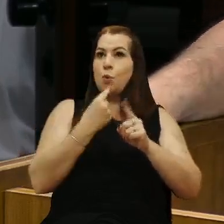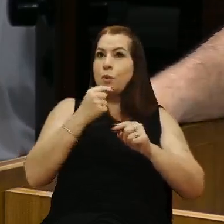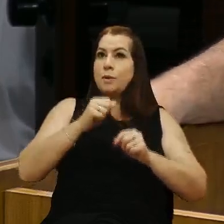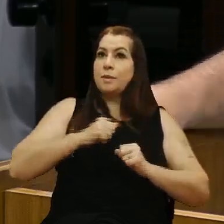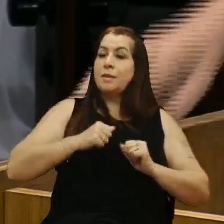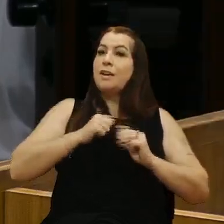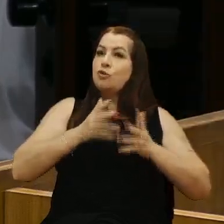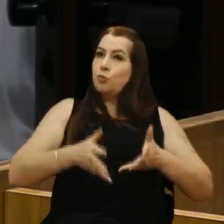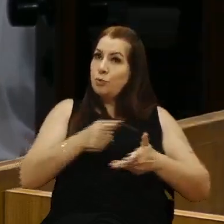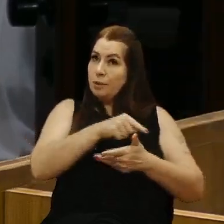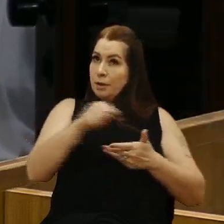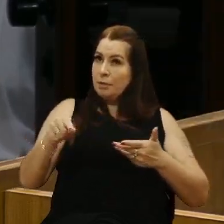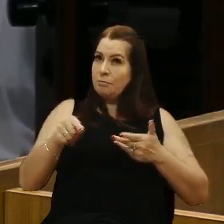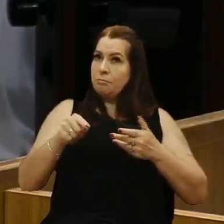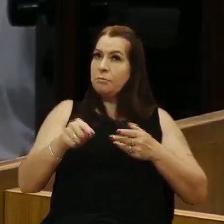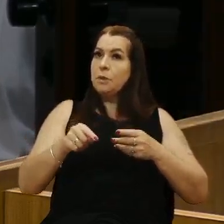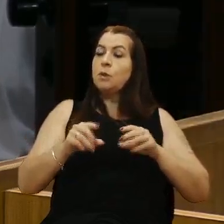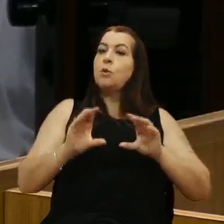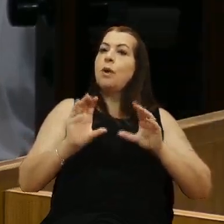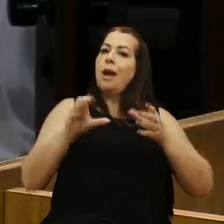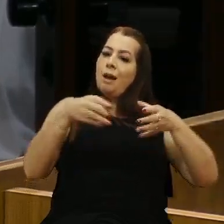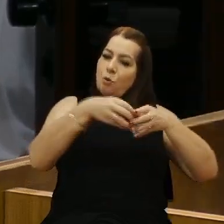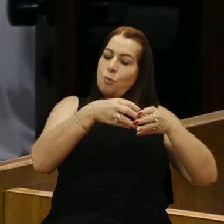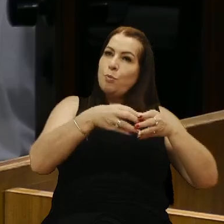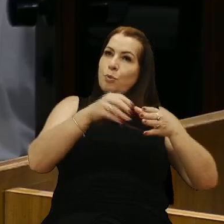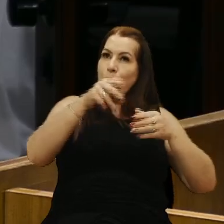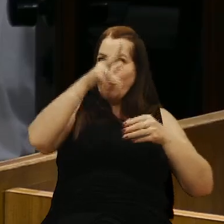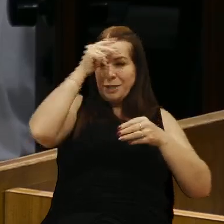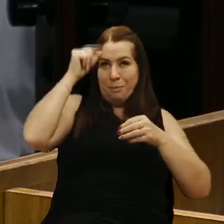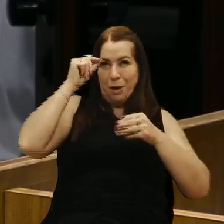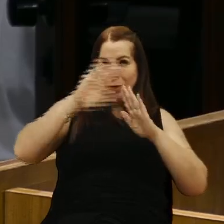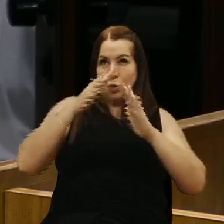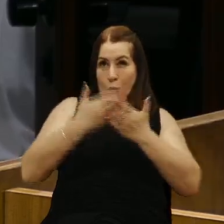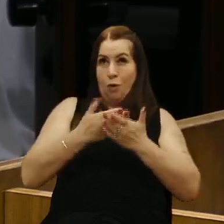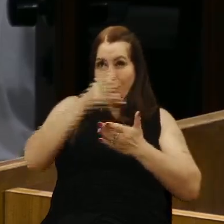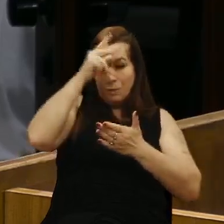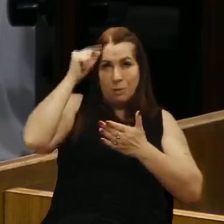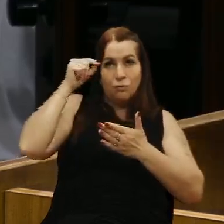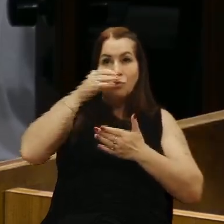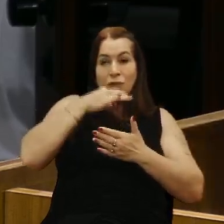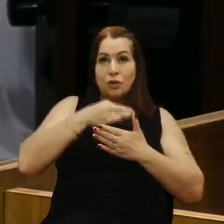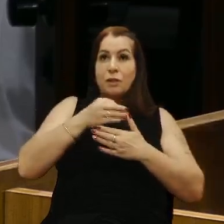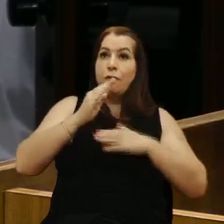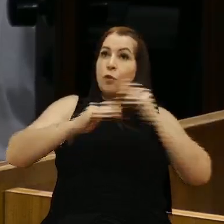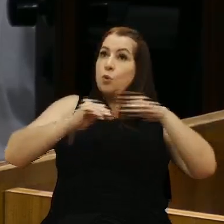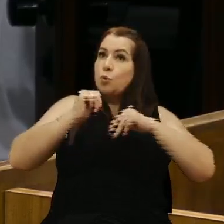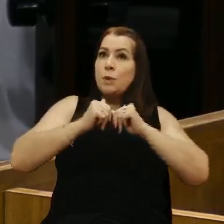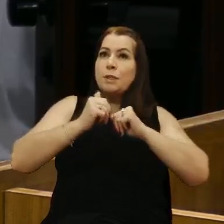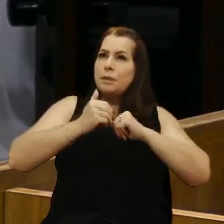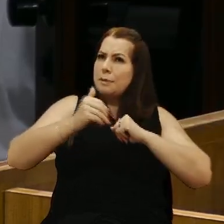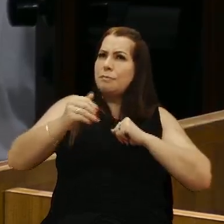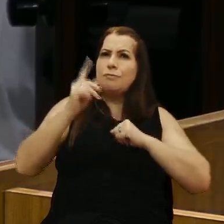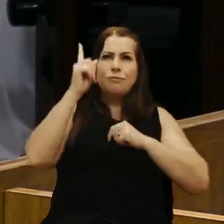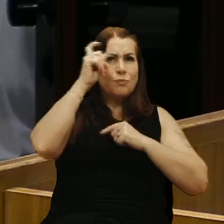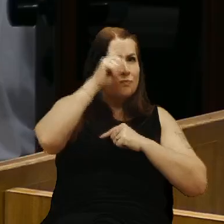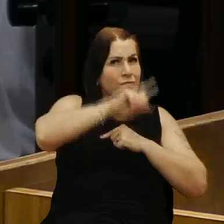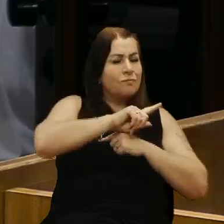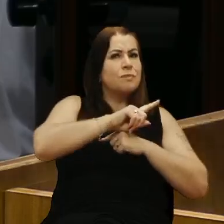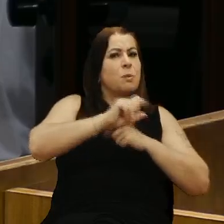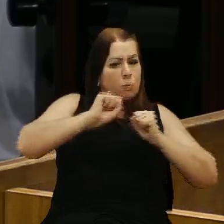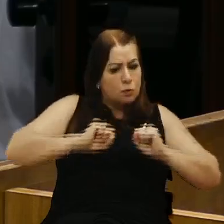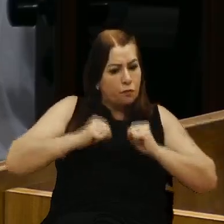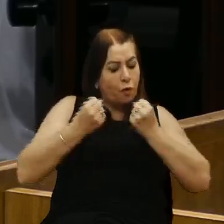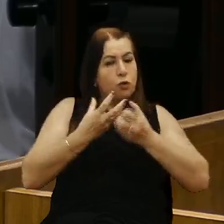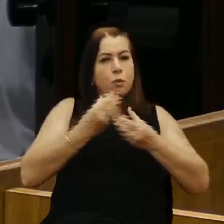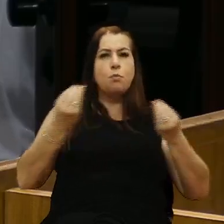atitudes. A rede municipal de Caxias do Sul foi construída a duras penas pelo esforço